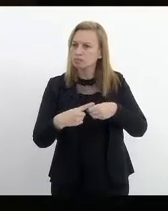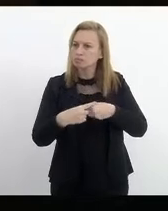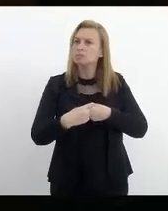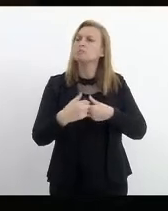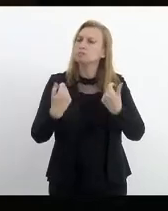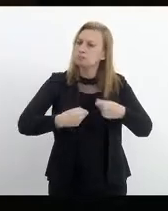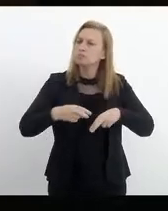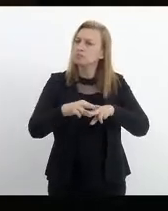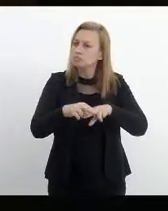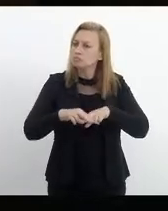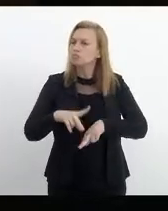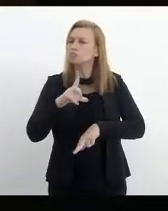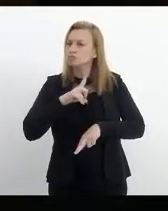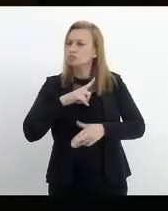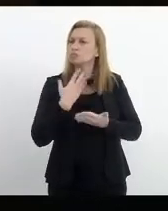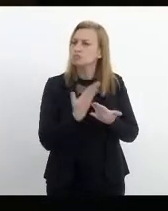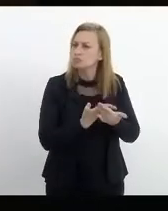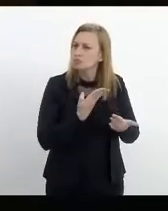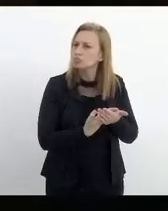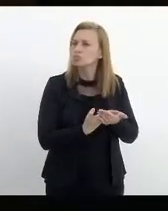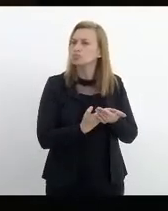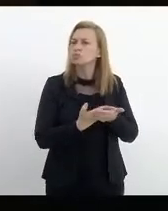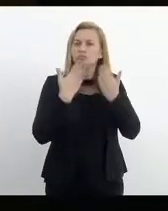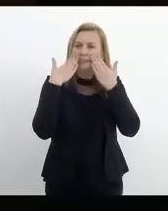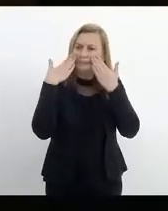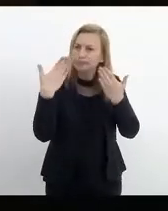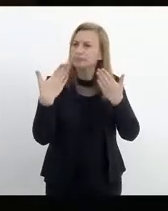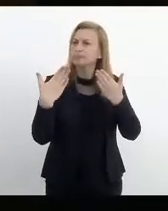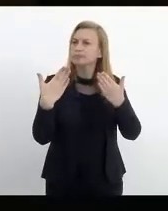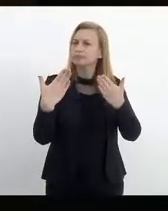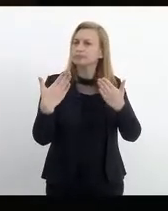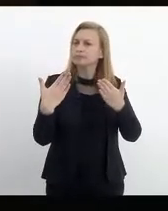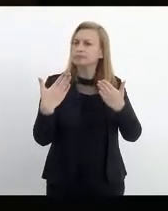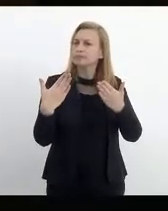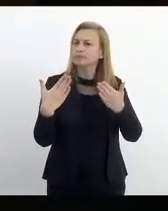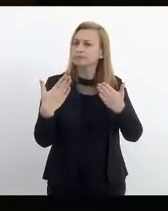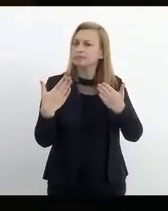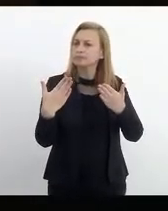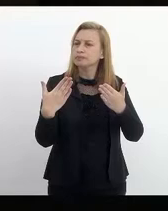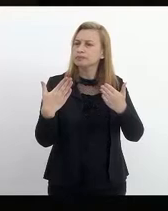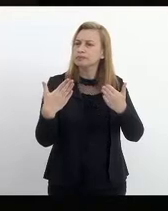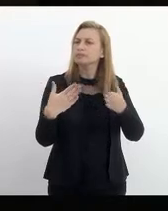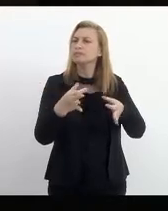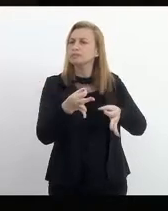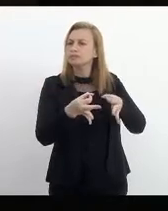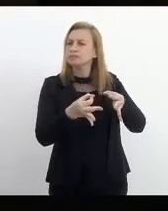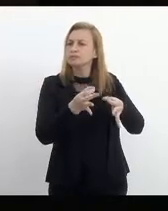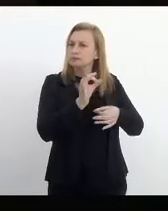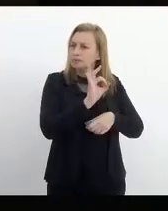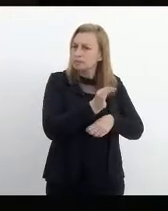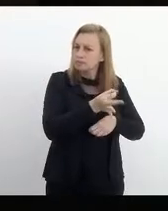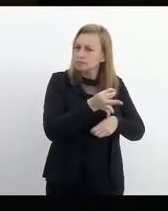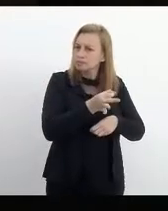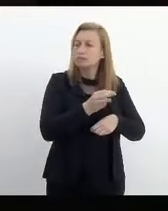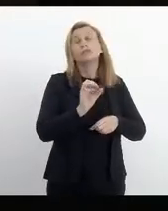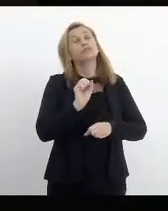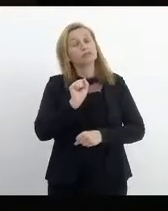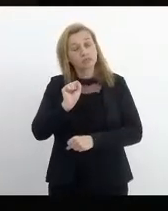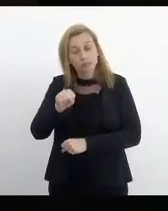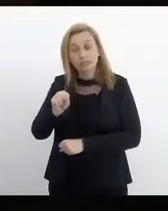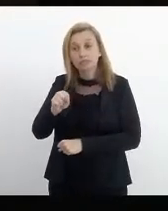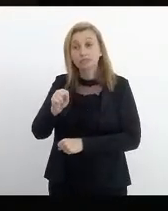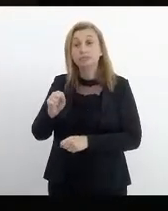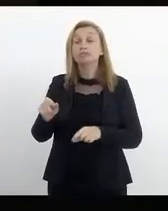tem que ter um estudo Tem que apresentar a viabilidade como justificativa E aí